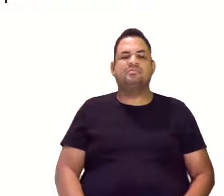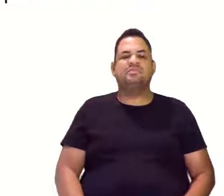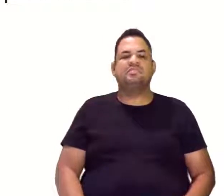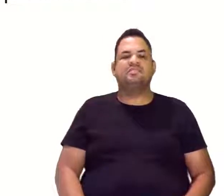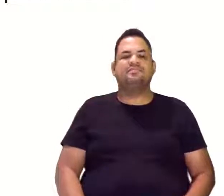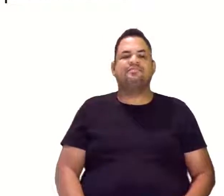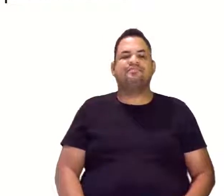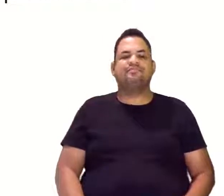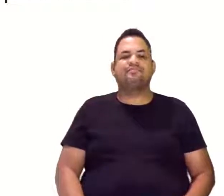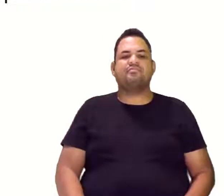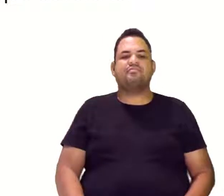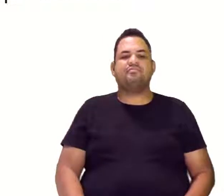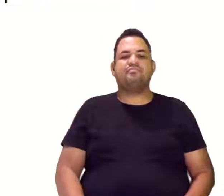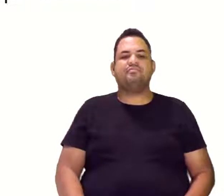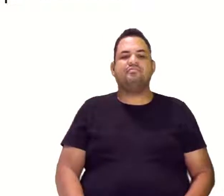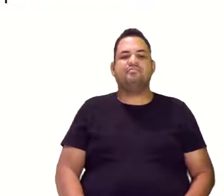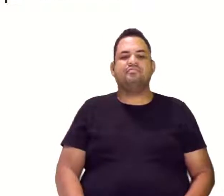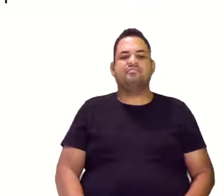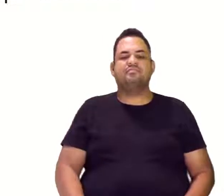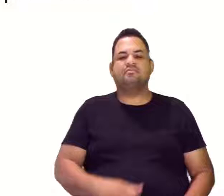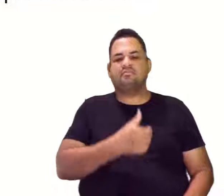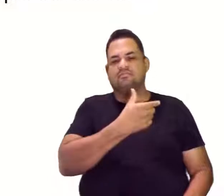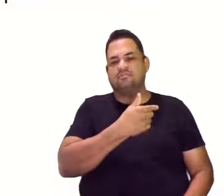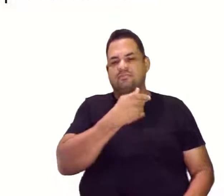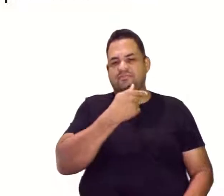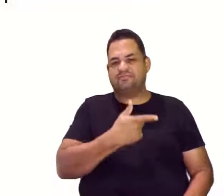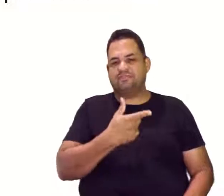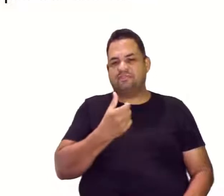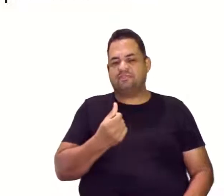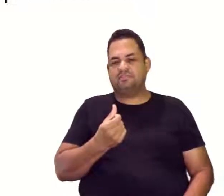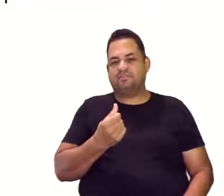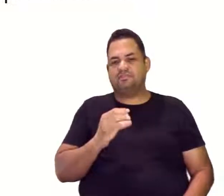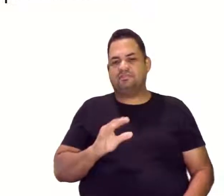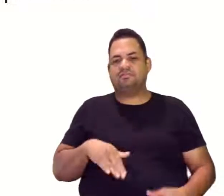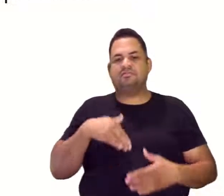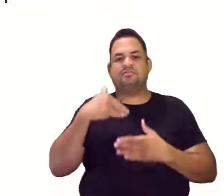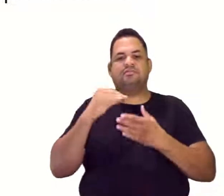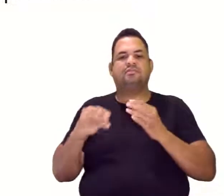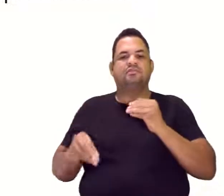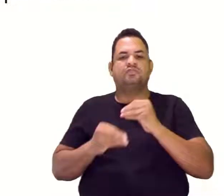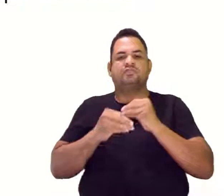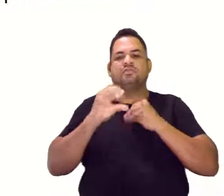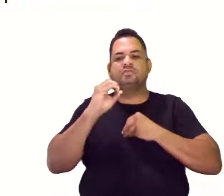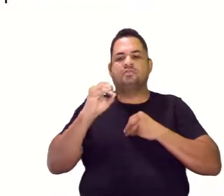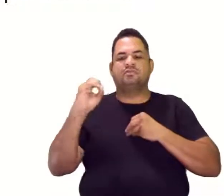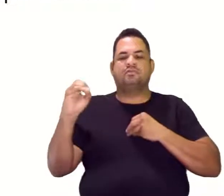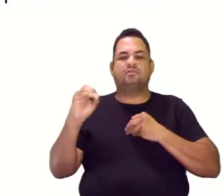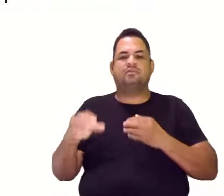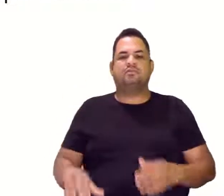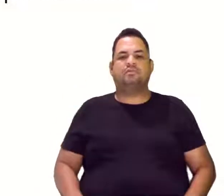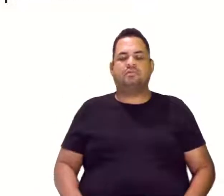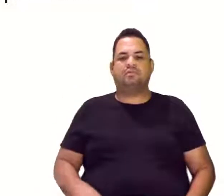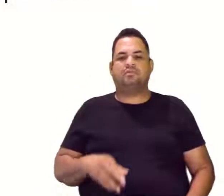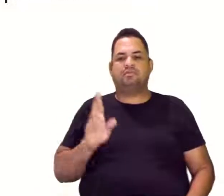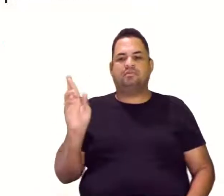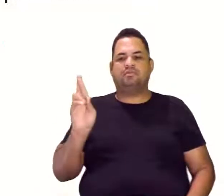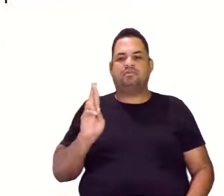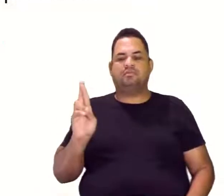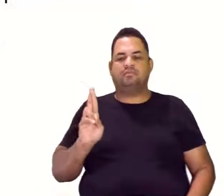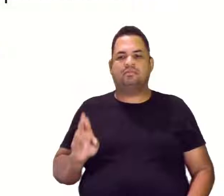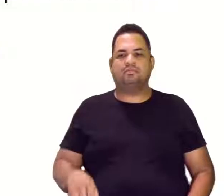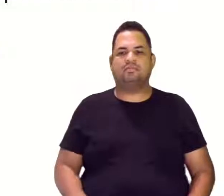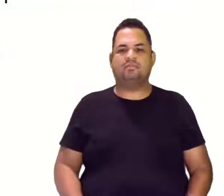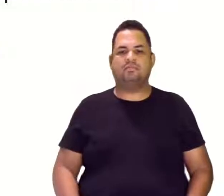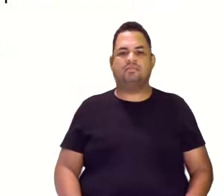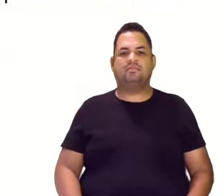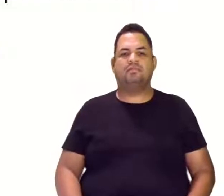valor. Quanto que é 2 vezes 13? 26. Acrescenta 2 zeros, 2.600. 2.600. Isso em reais,